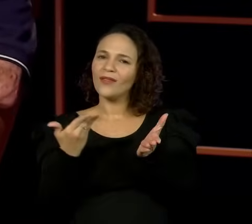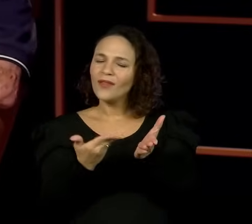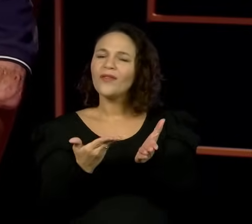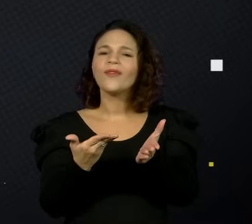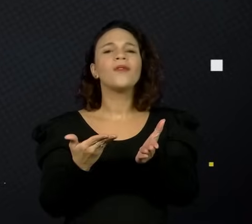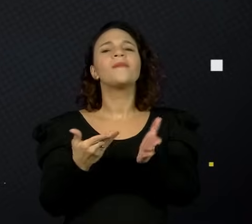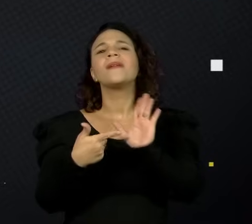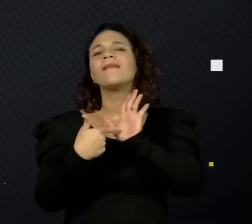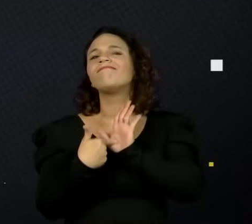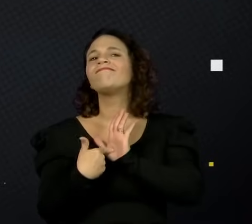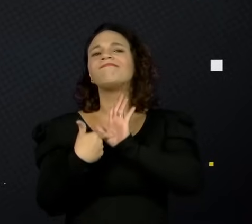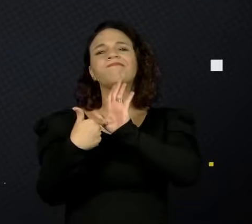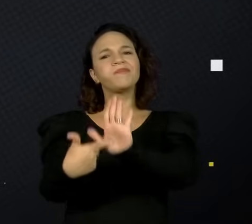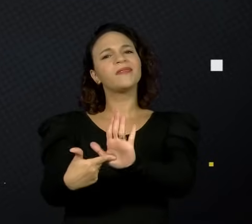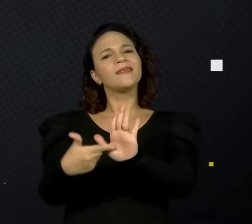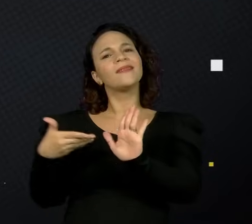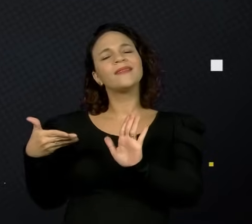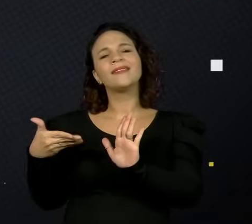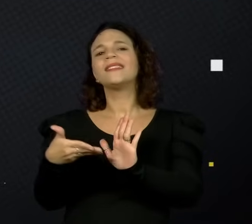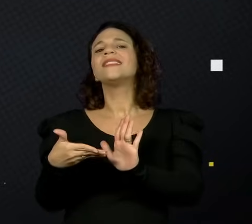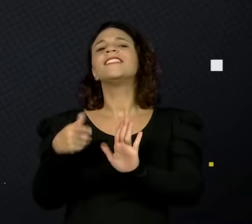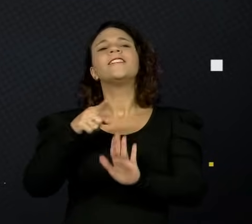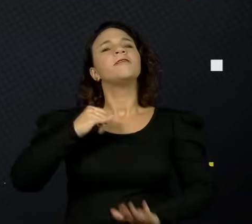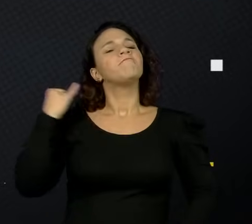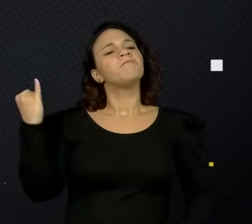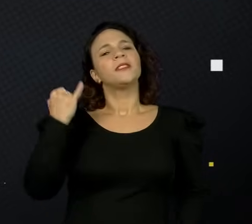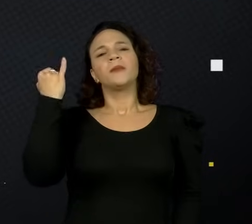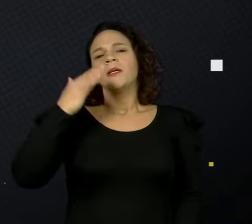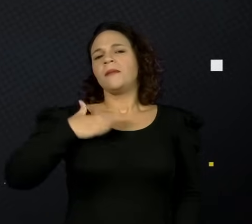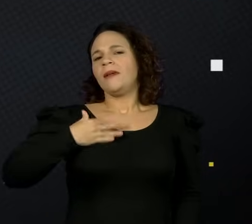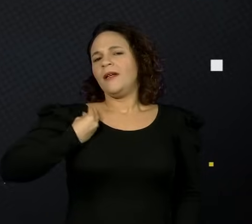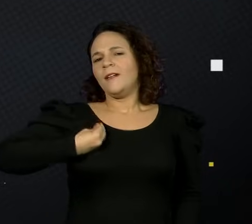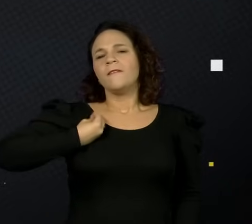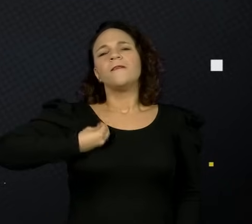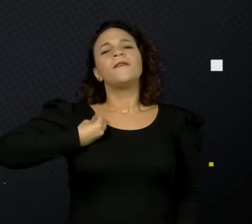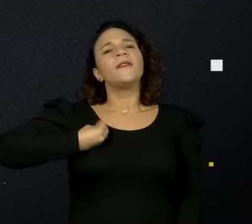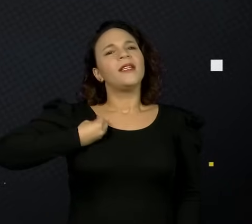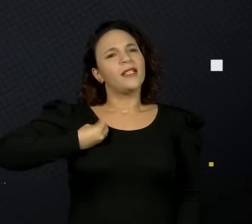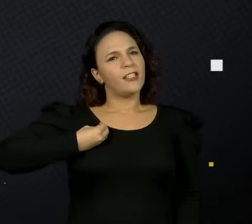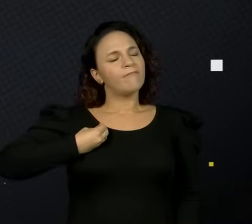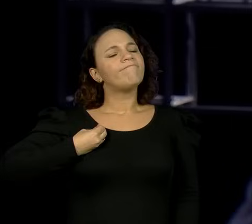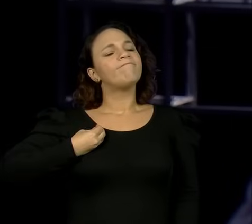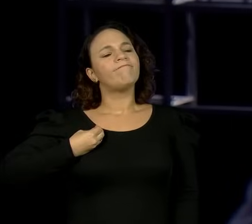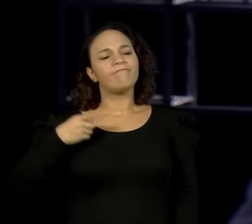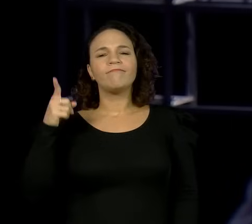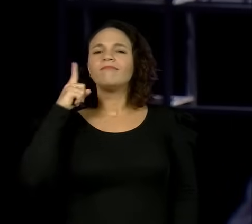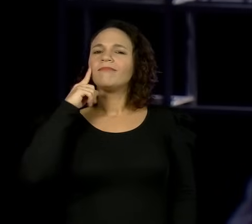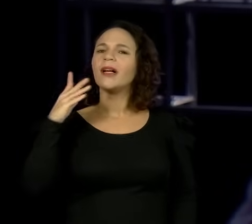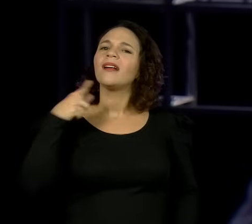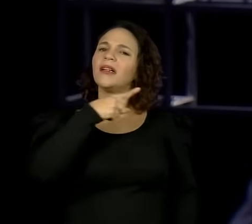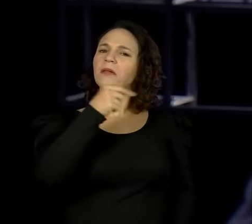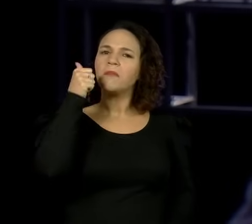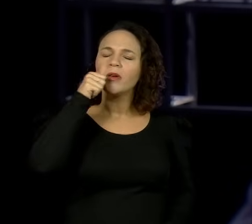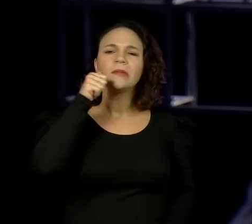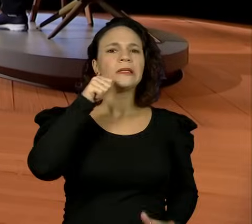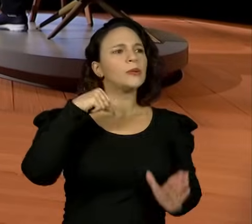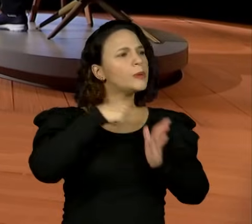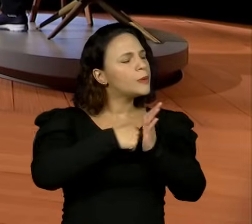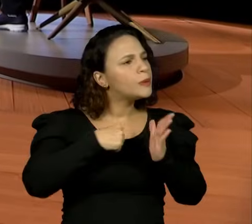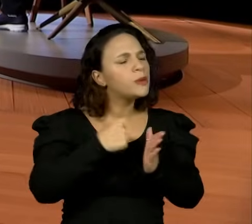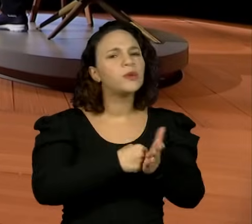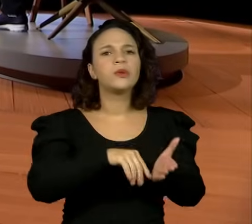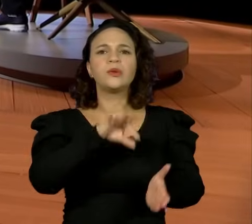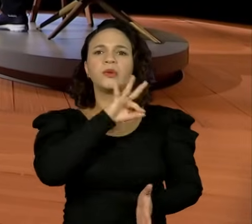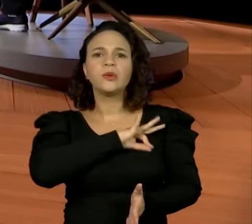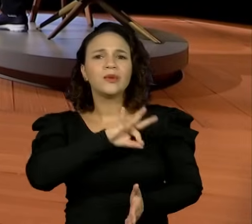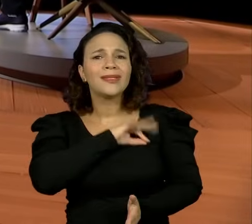quanto ela foi importante para a minha vida. Ela fez de tudo para sustentar Tudo. E se